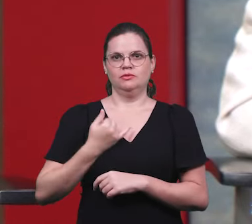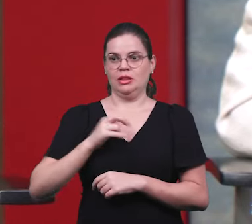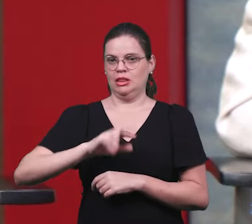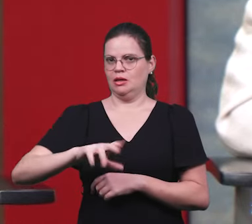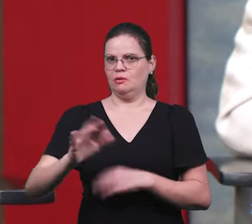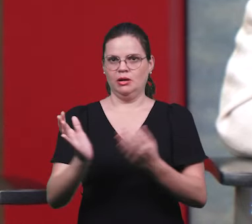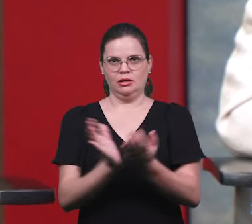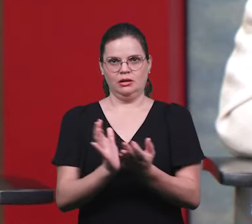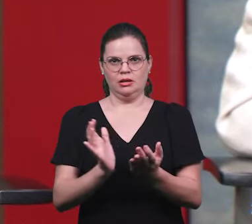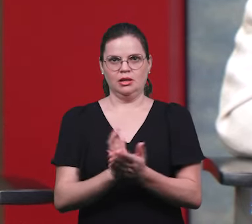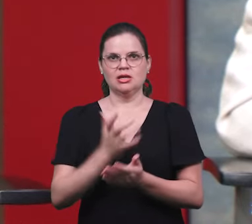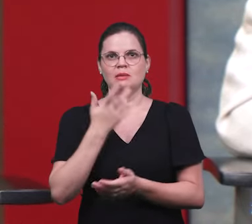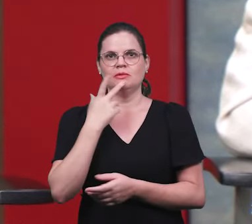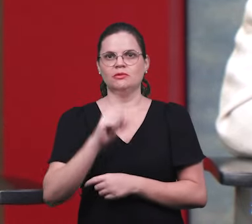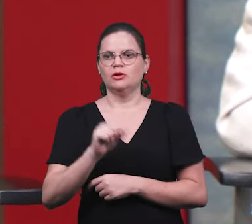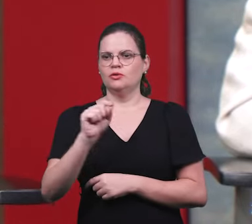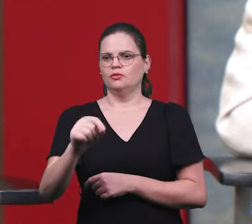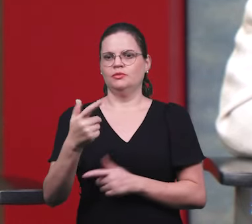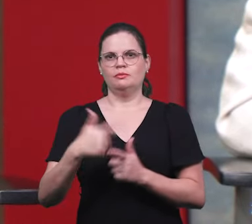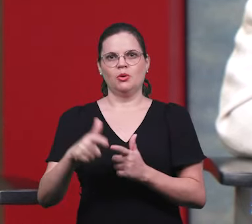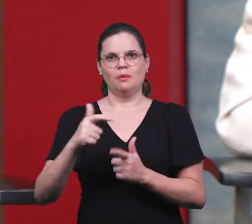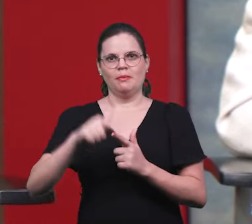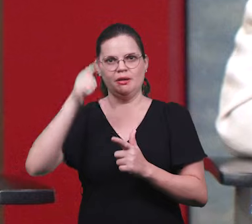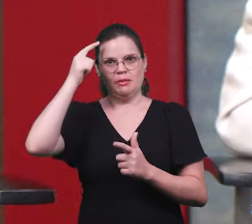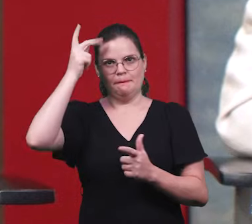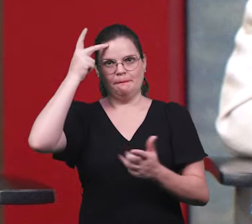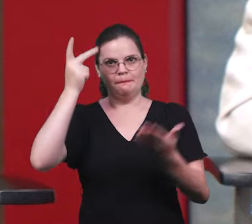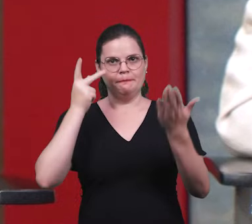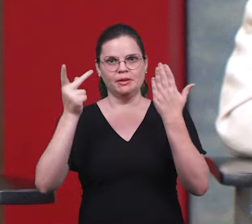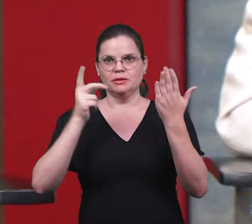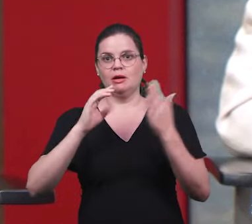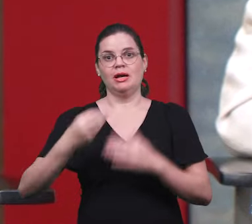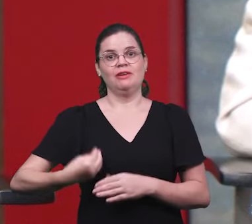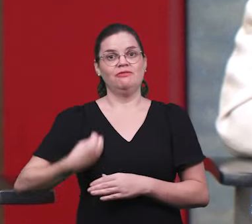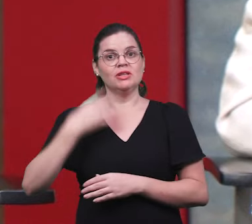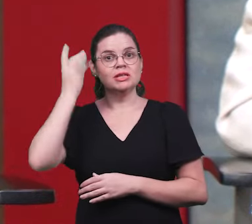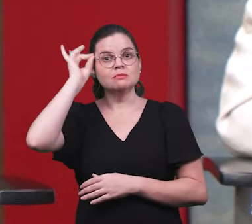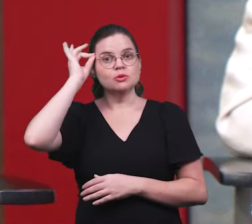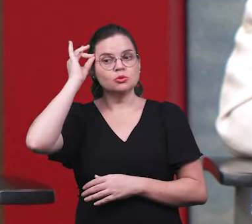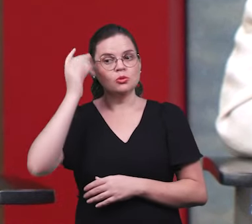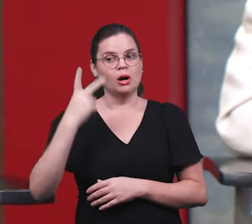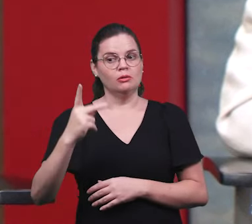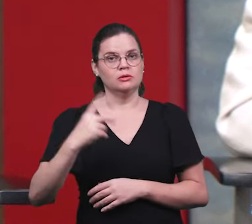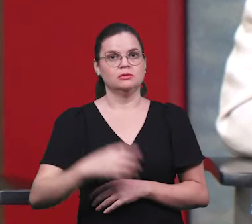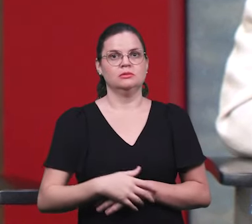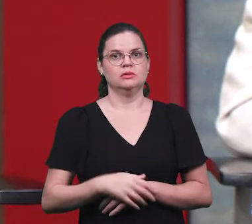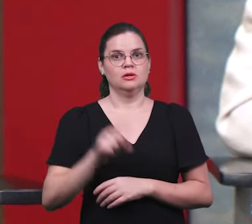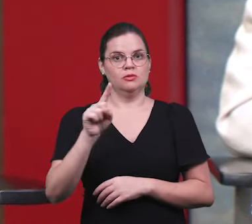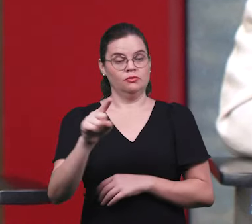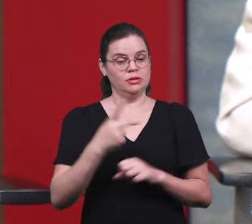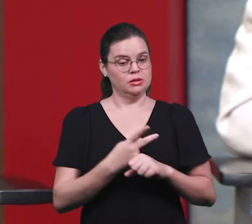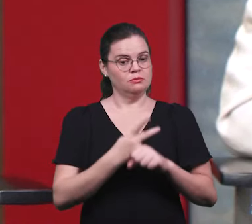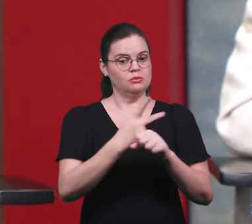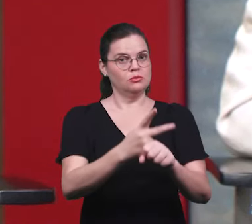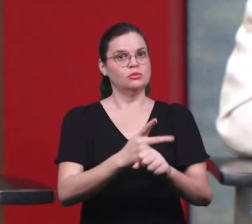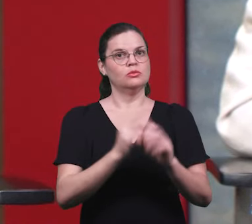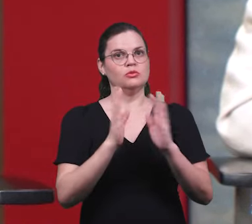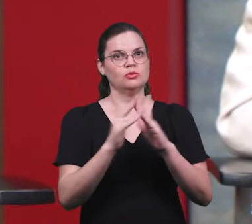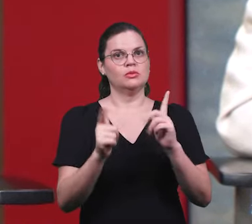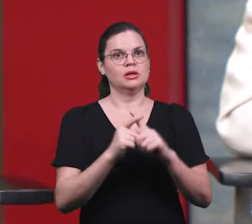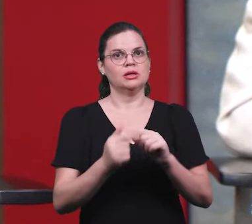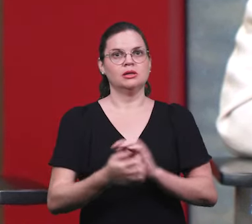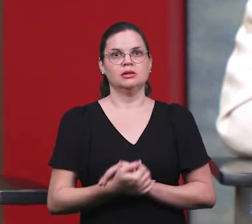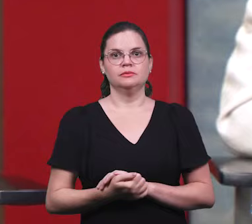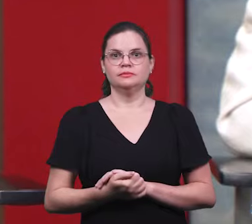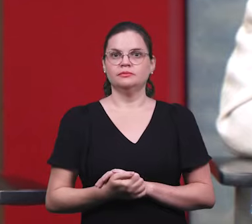não era crente. Falou comigo, a senhora não tem problema psiquiátrico nenhum. Seu problema é espiritual. A senhora procura, e falou para